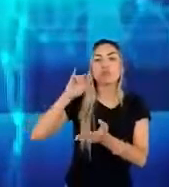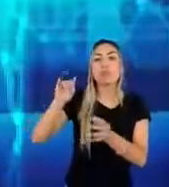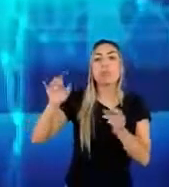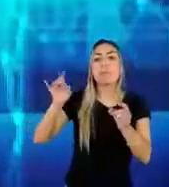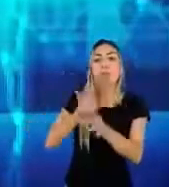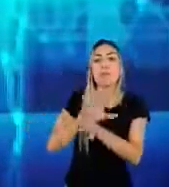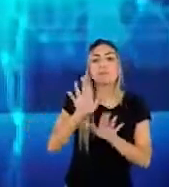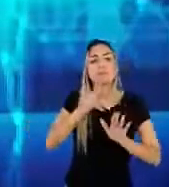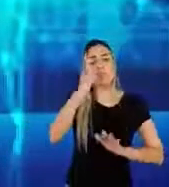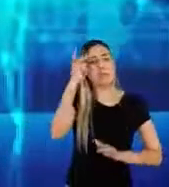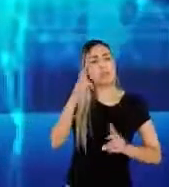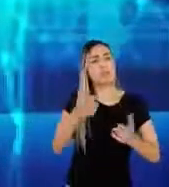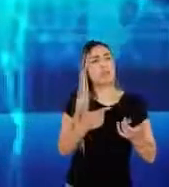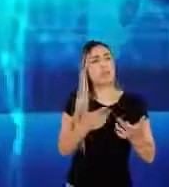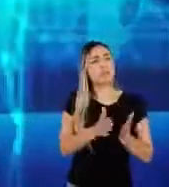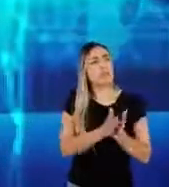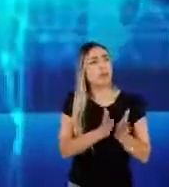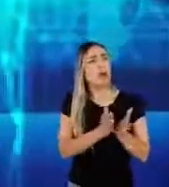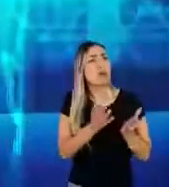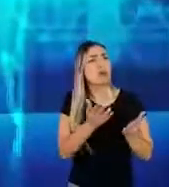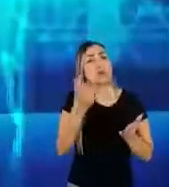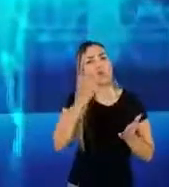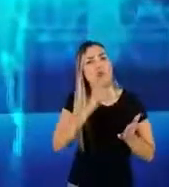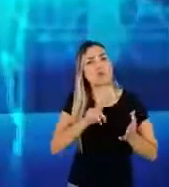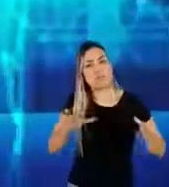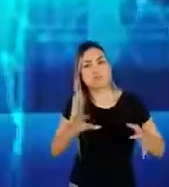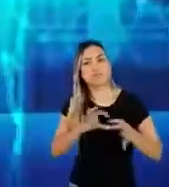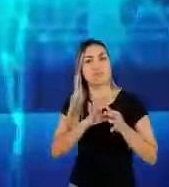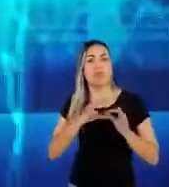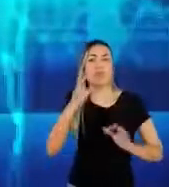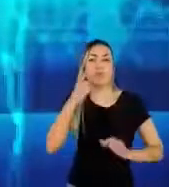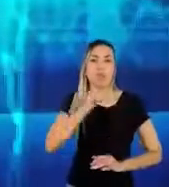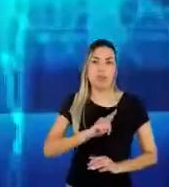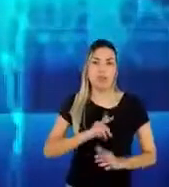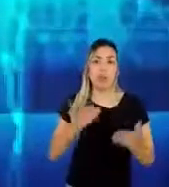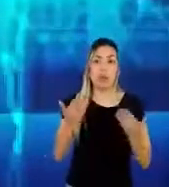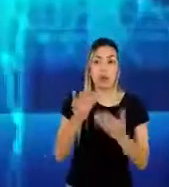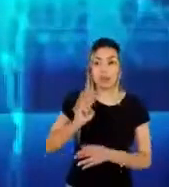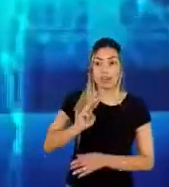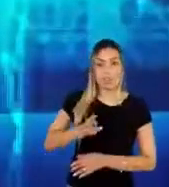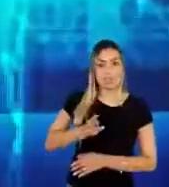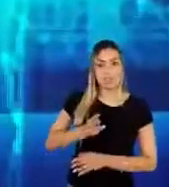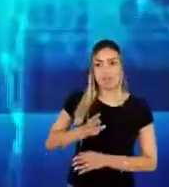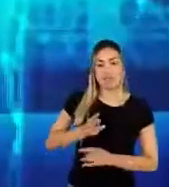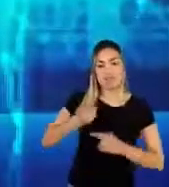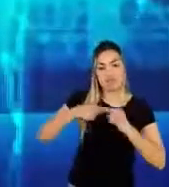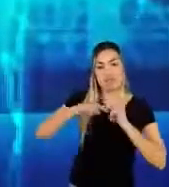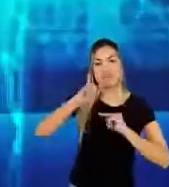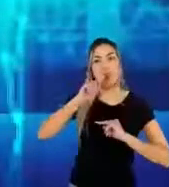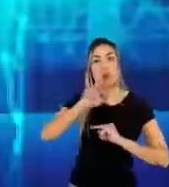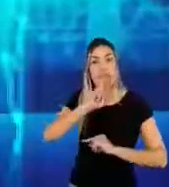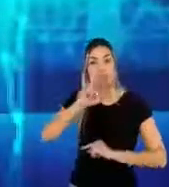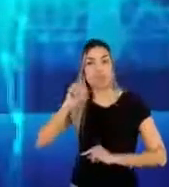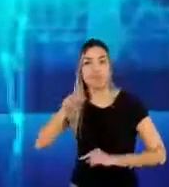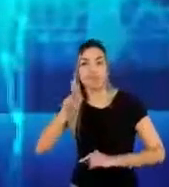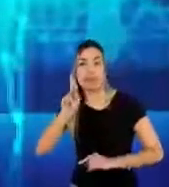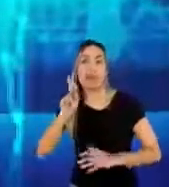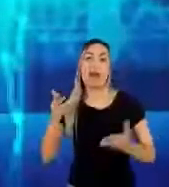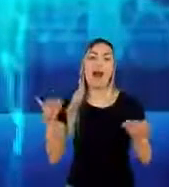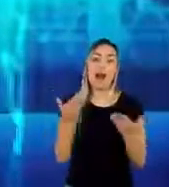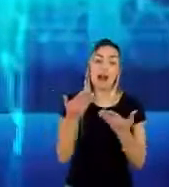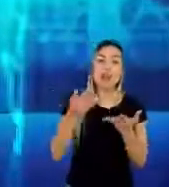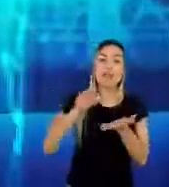Uma evolução bastante, sair dos 3 mil para os 500K, e agora falta o plano seguinte, que